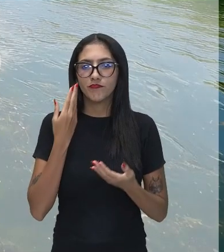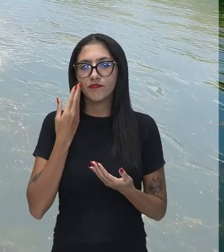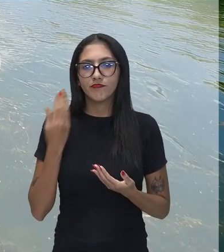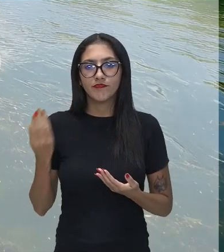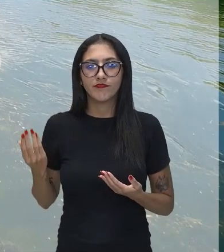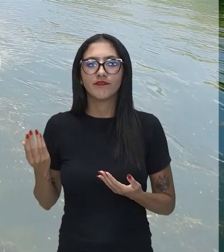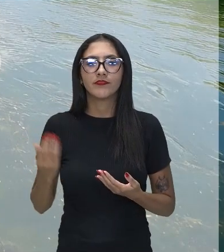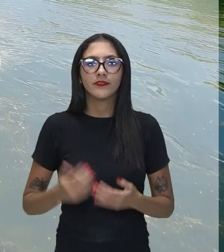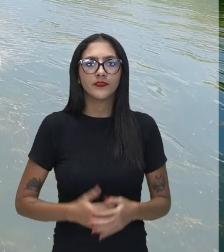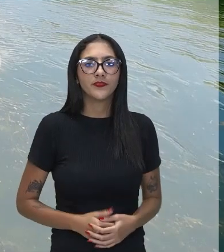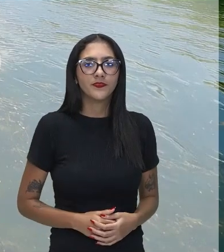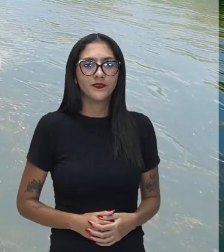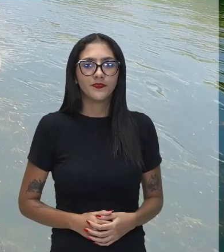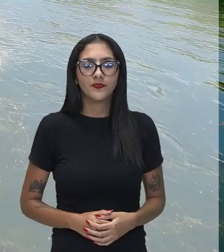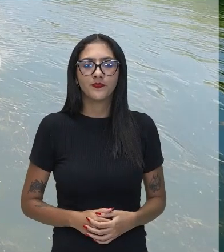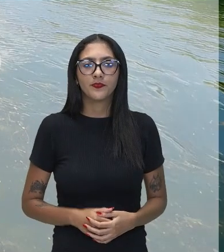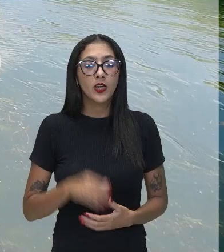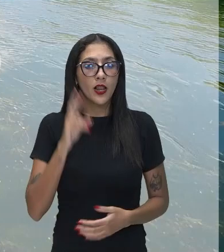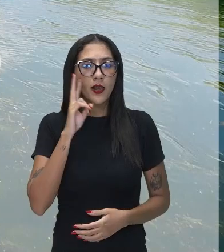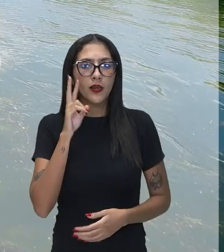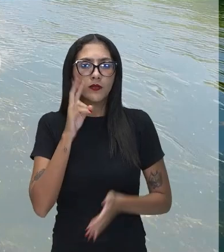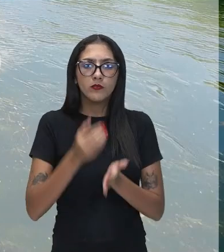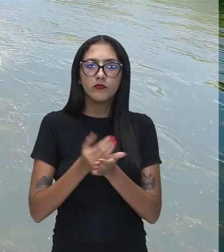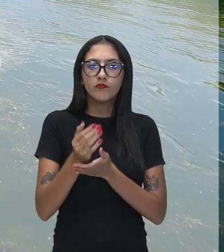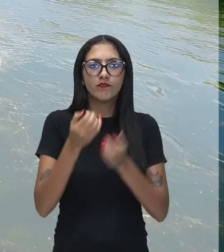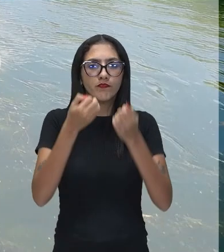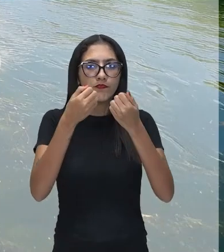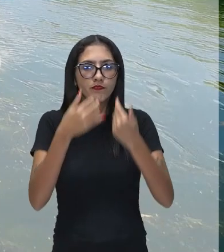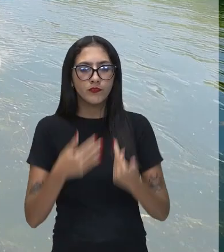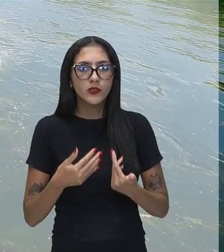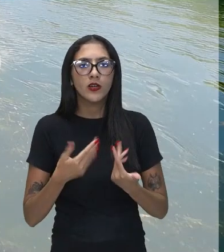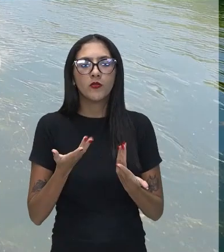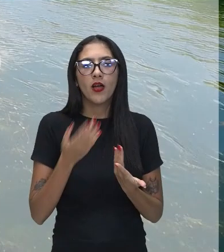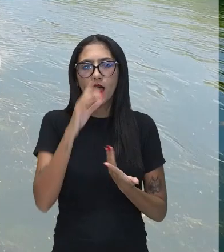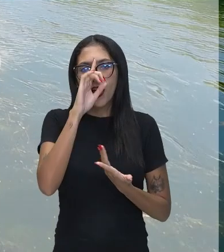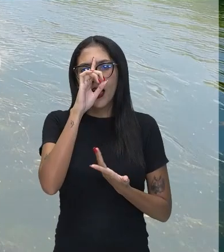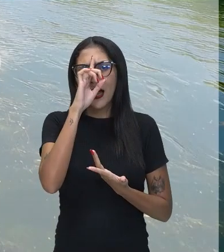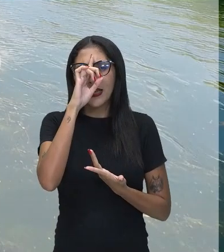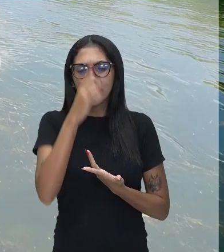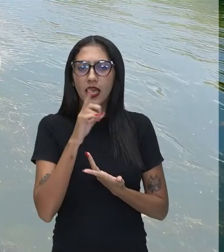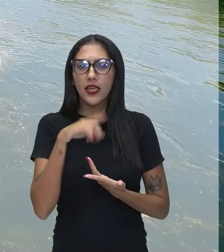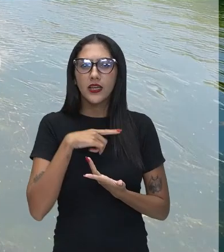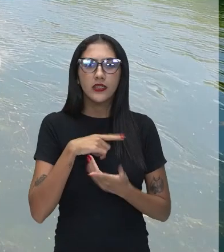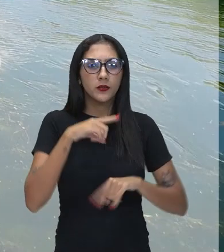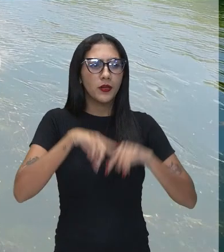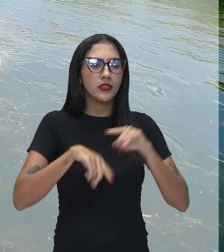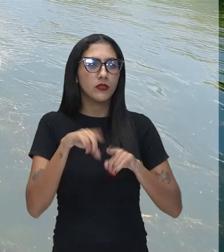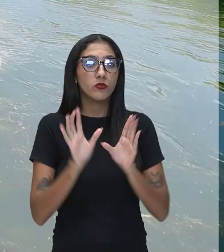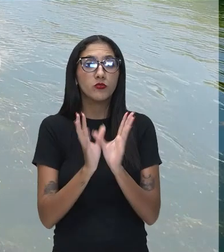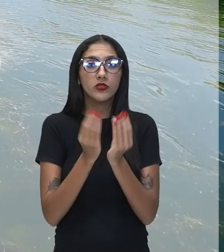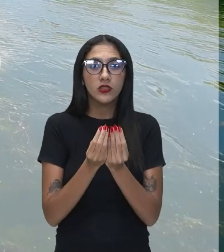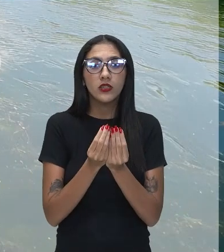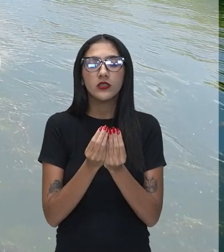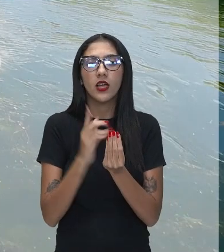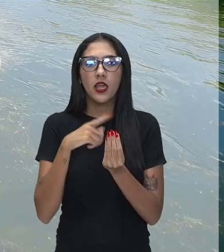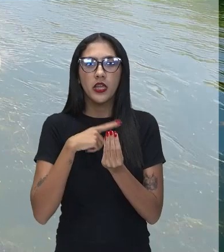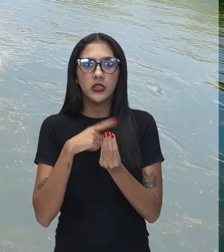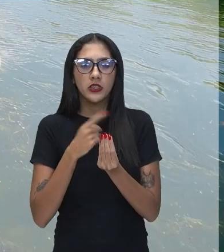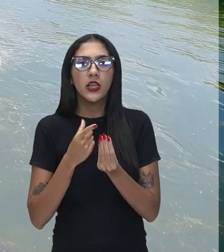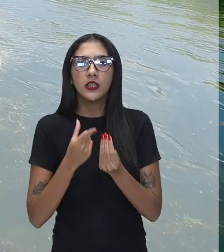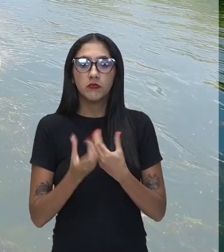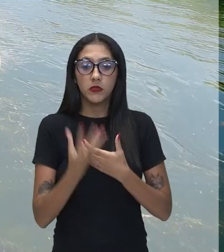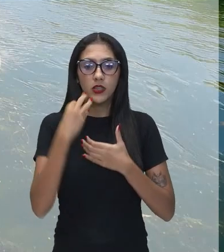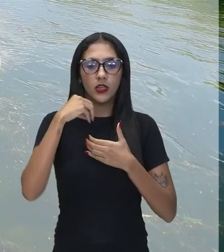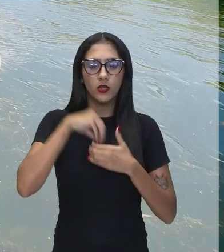compostos, lembra-se que eu iniciei a aula dizendo que os compostos nitrogenados eles estão muito presentes no nosso